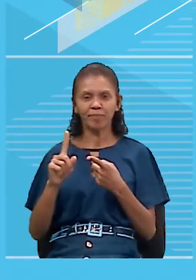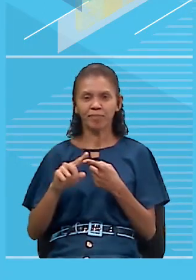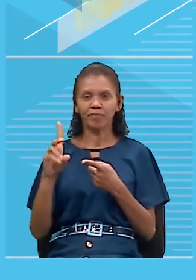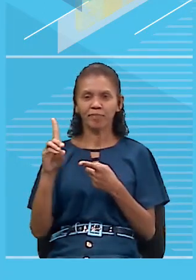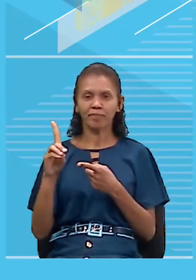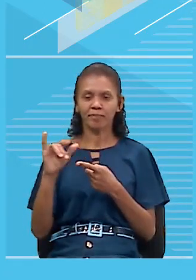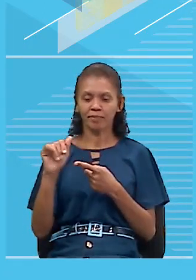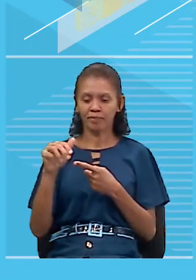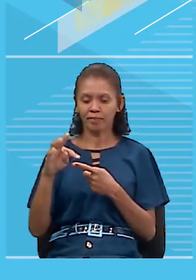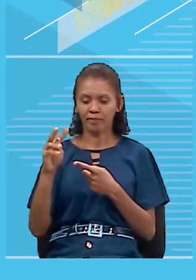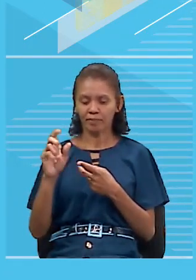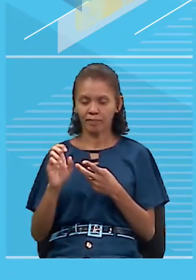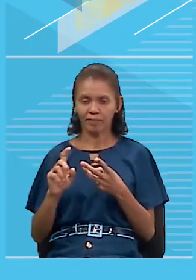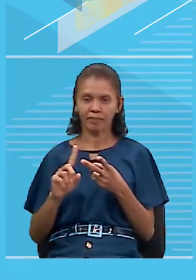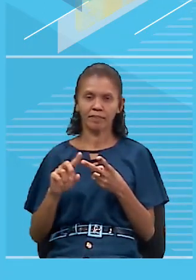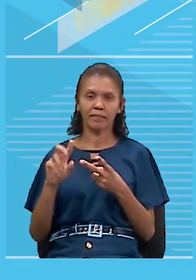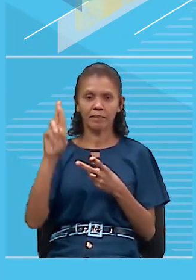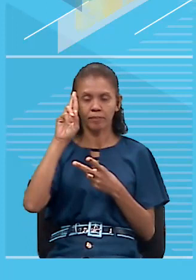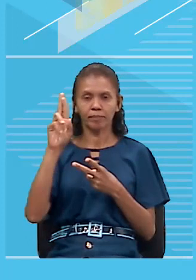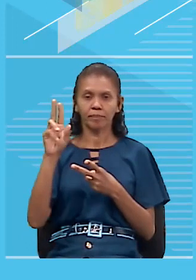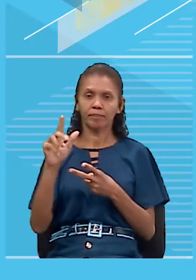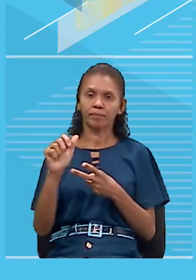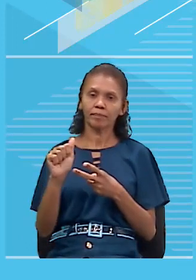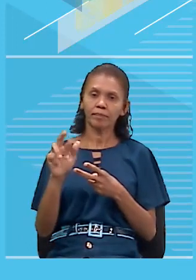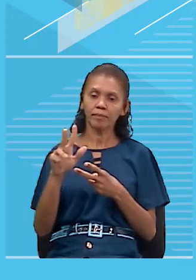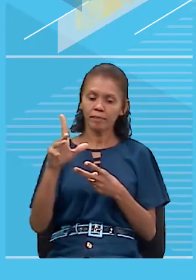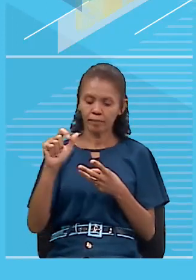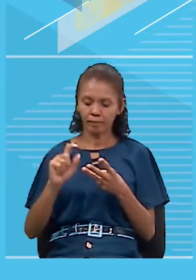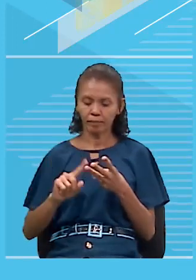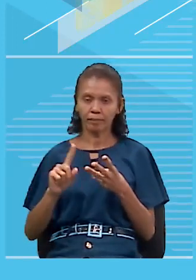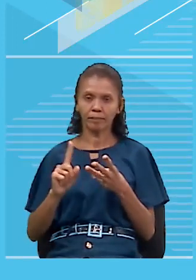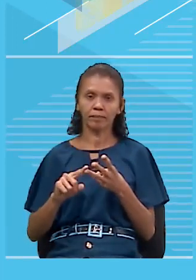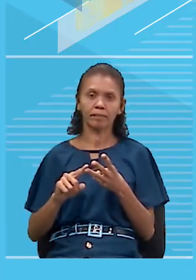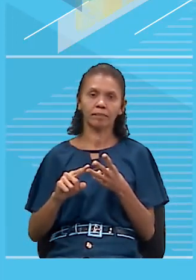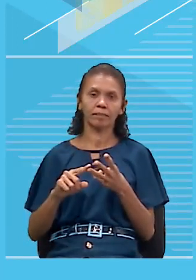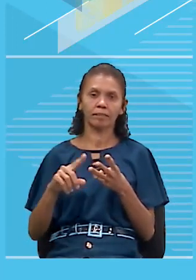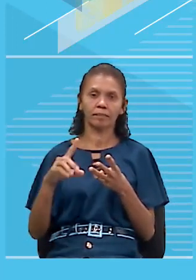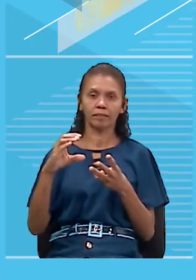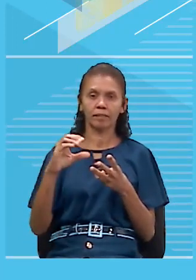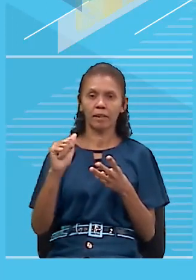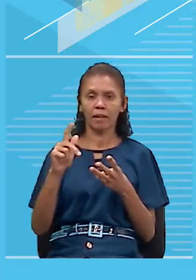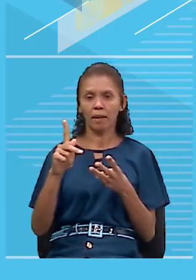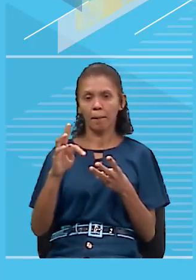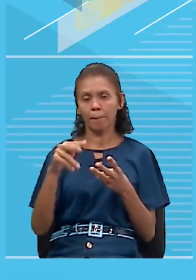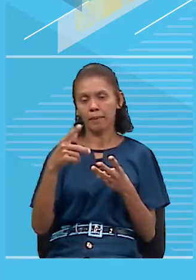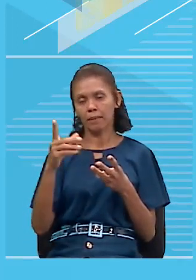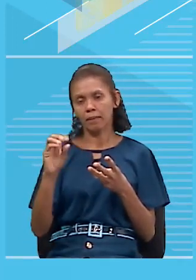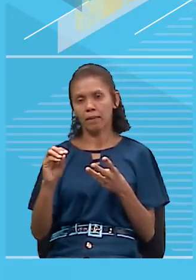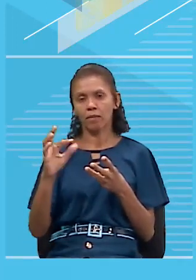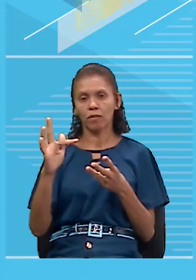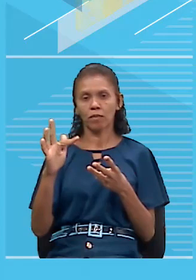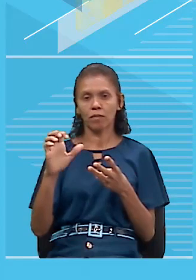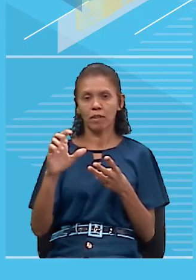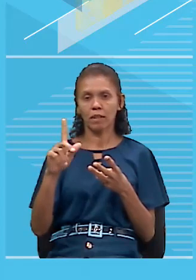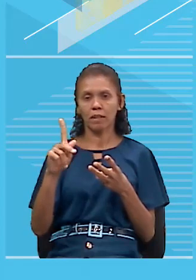Lembra Senhor das Armas foi a nossa terceira indicação de hoje Capitão Philips assista